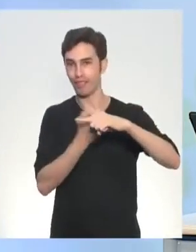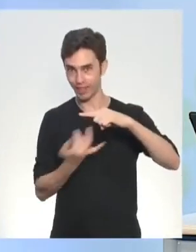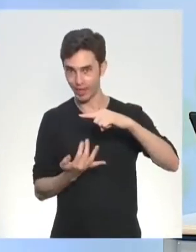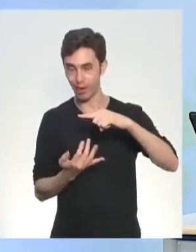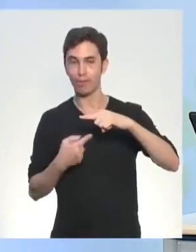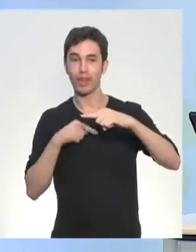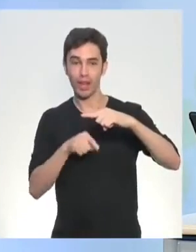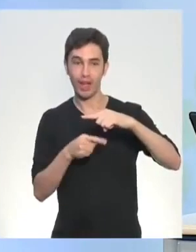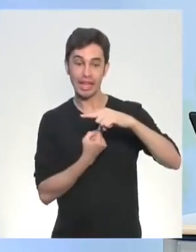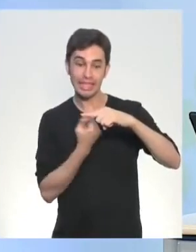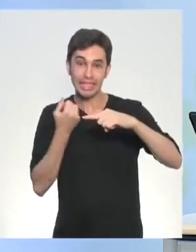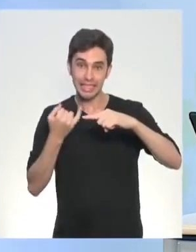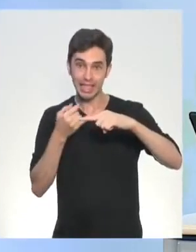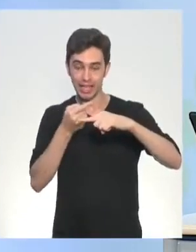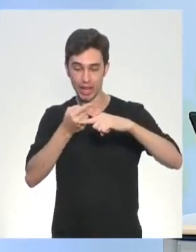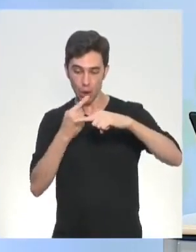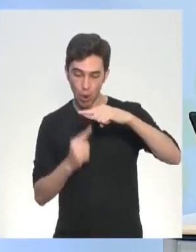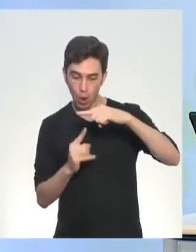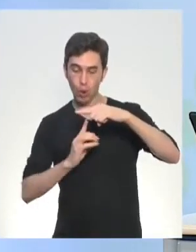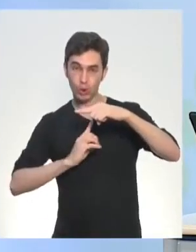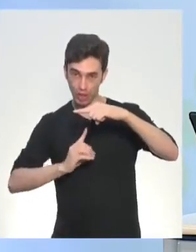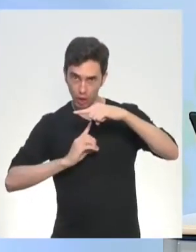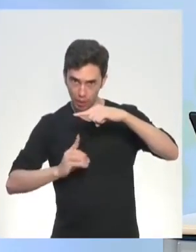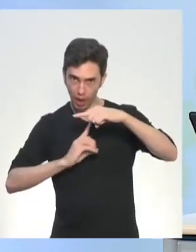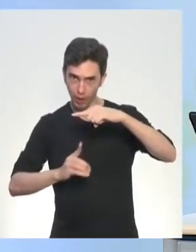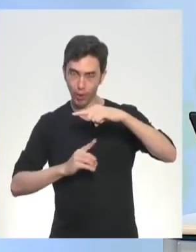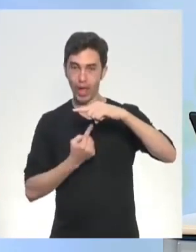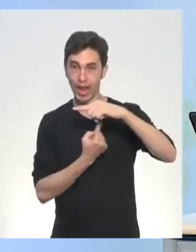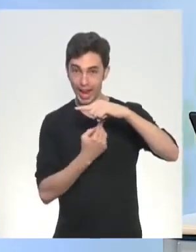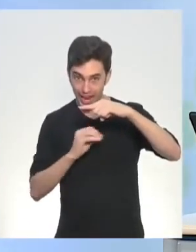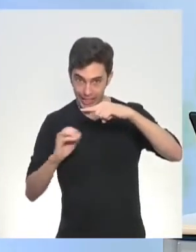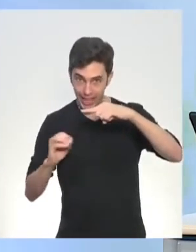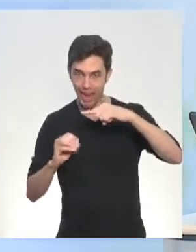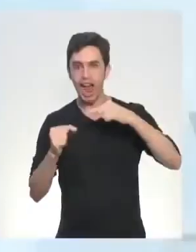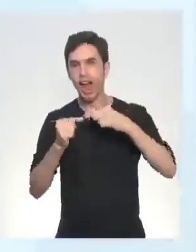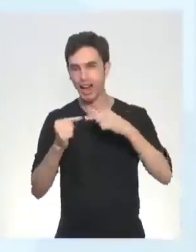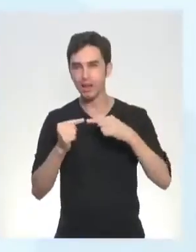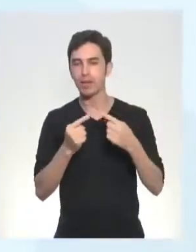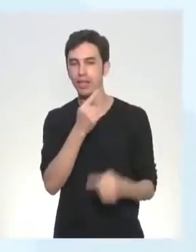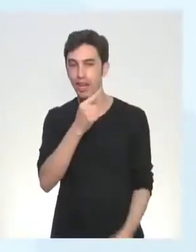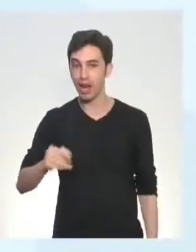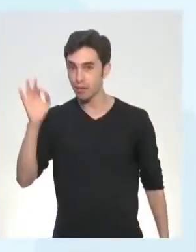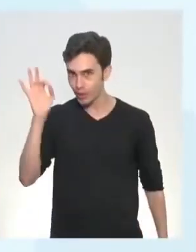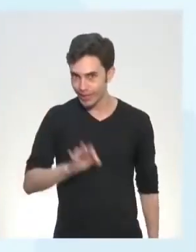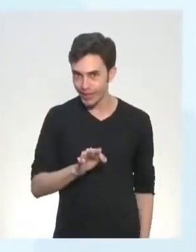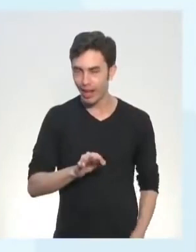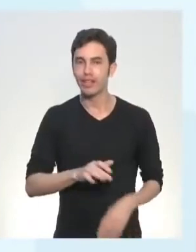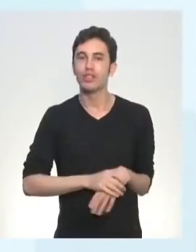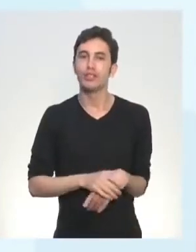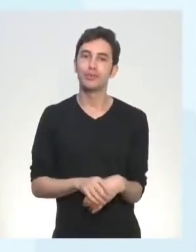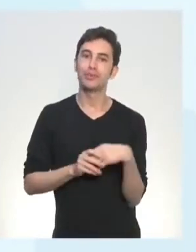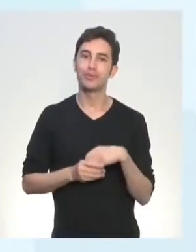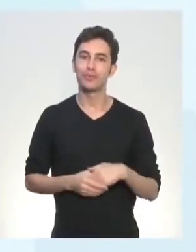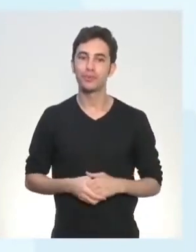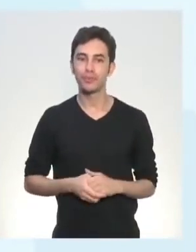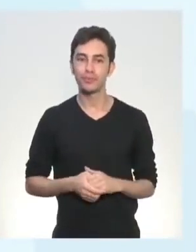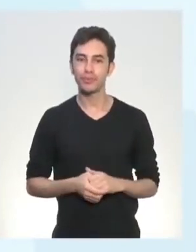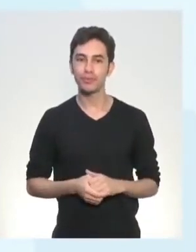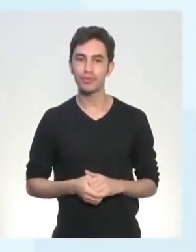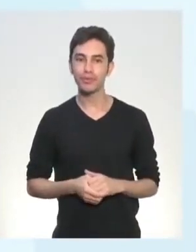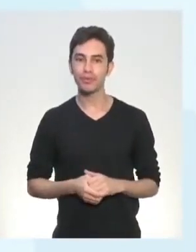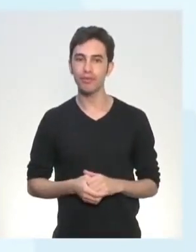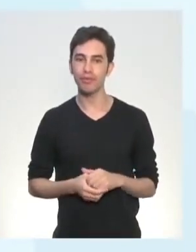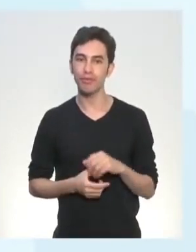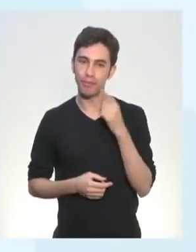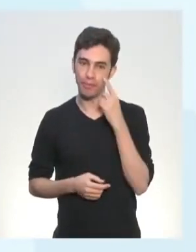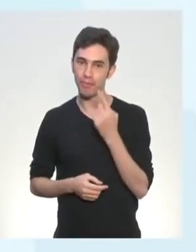de baixo é 100, a gente está falando sobre porcentagem. Então, quero que vocês observem aí comigo. Deixa eu só acionar minha caneta, que eu acho que eu não acionei.